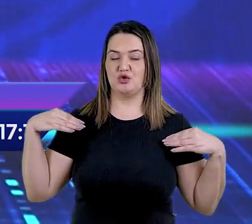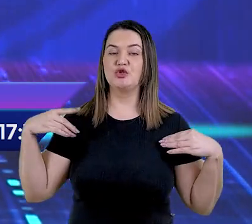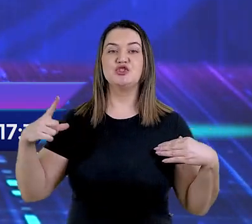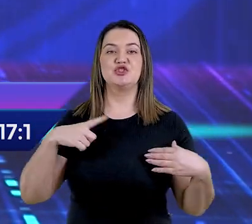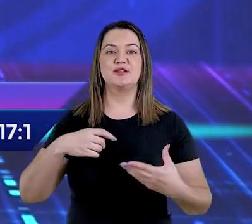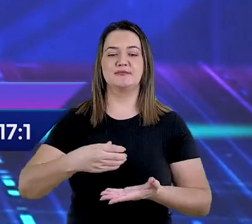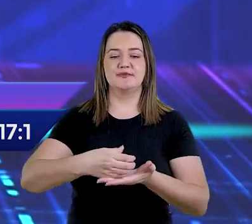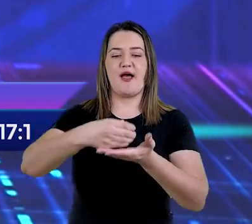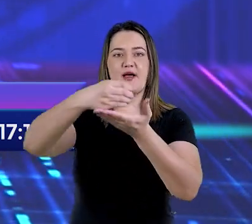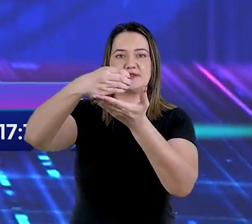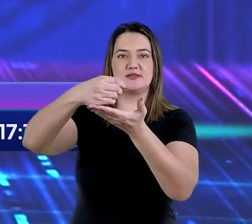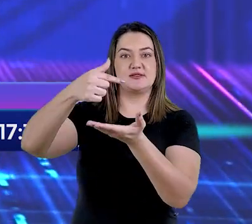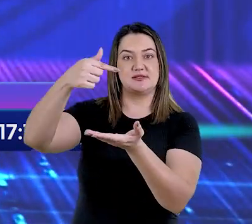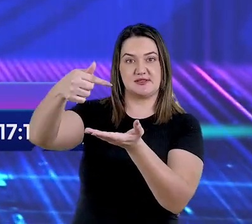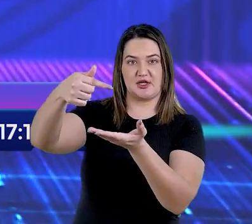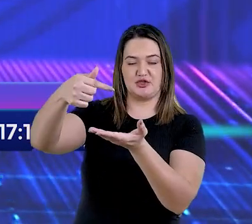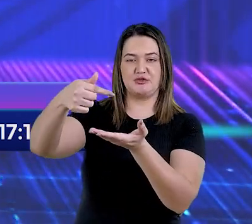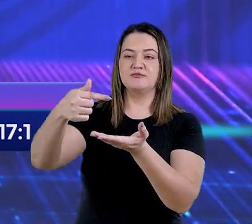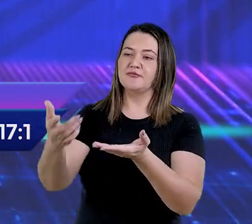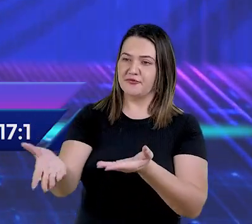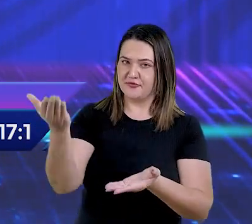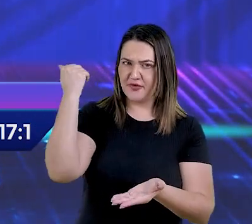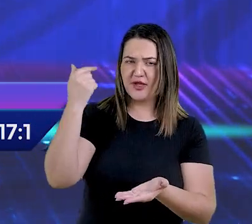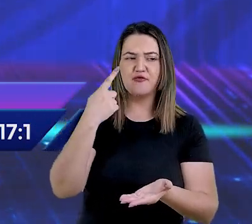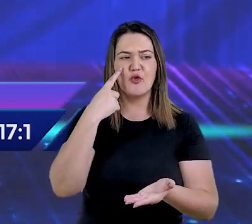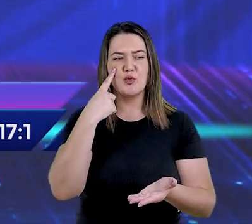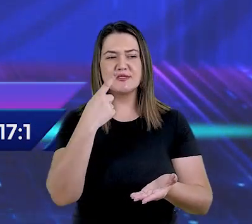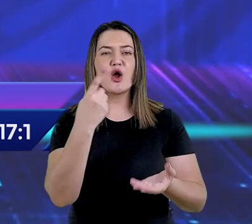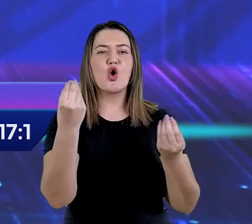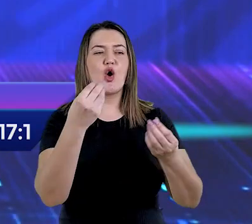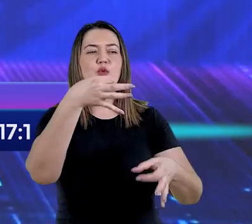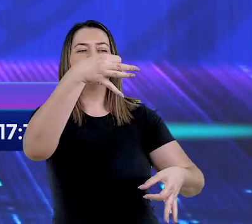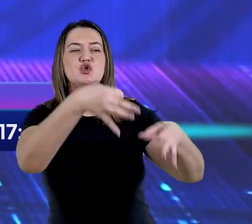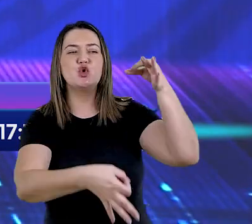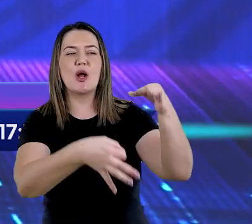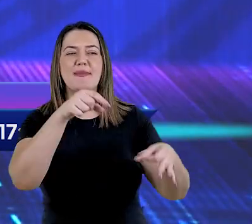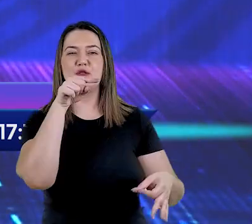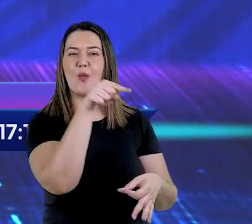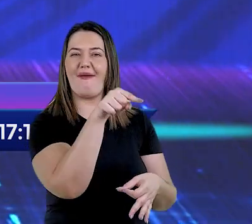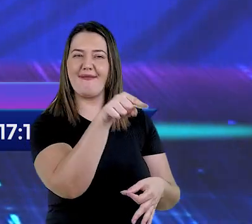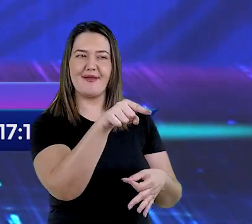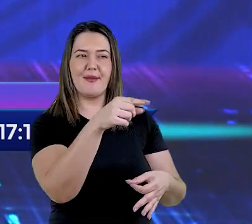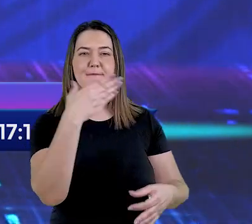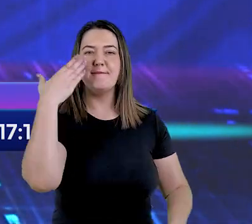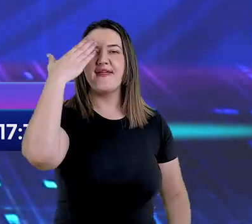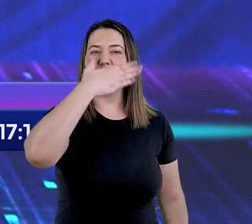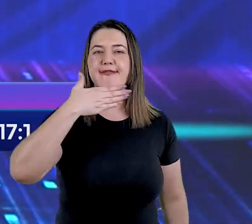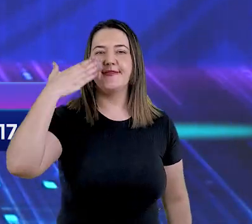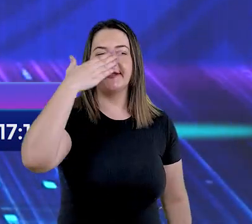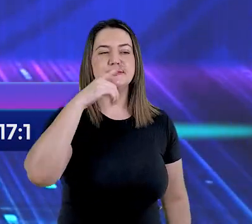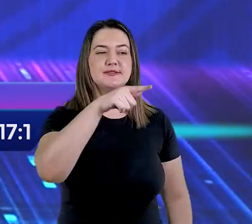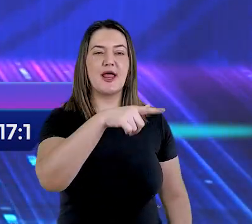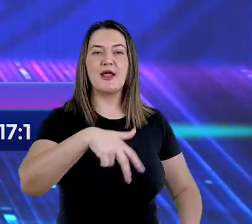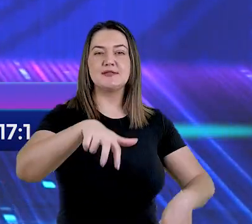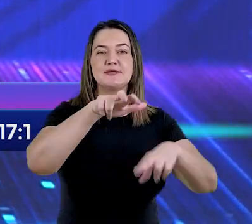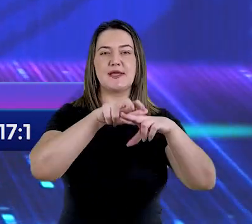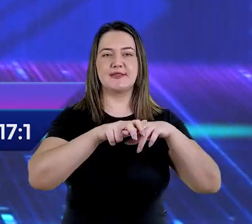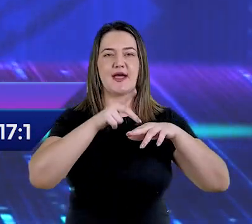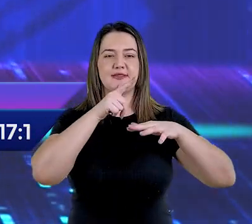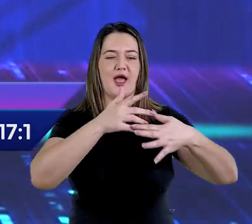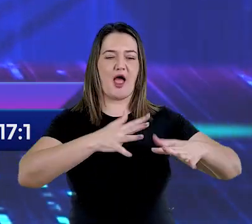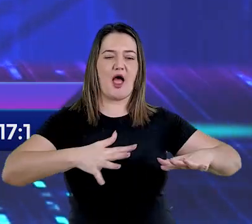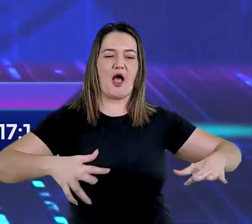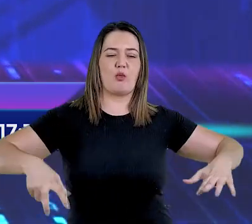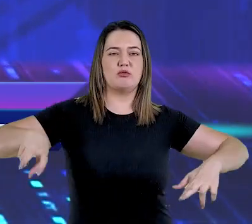vem, mostrar-te-ei o julgamento da grande meretriz, que se acha sentada sobre muitas águas, com quem